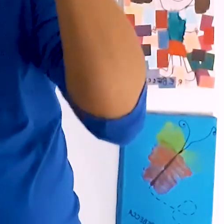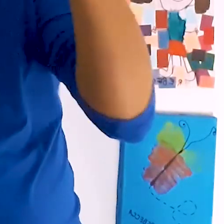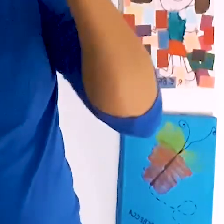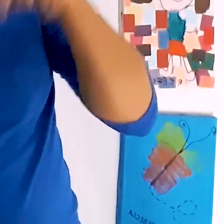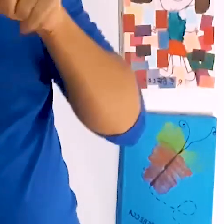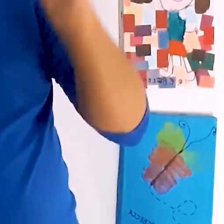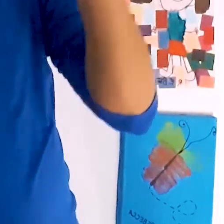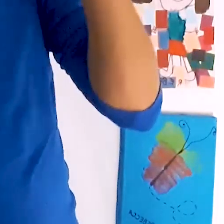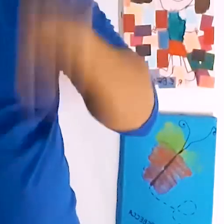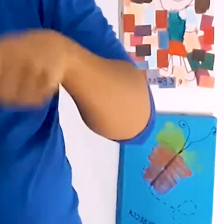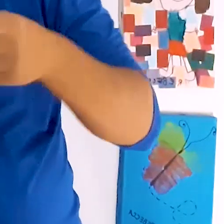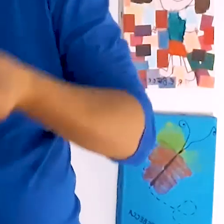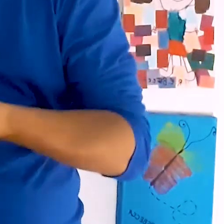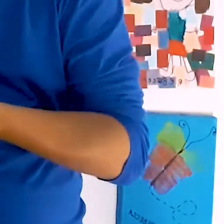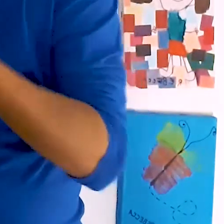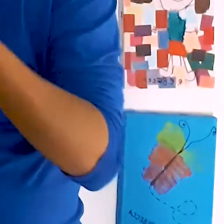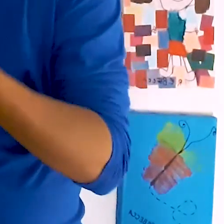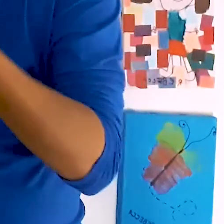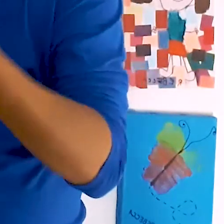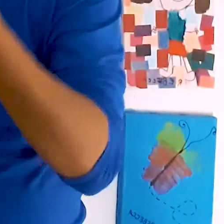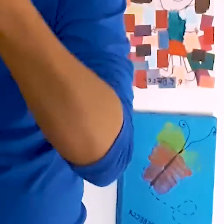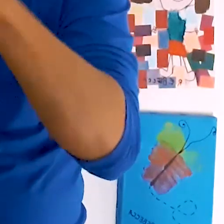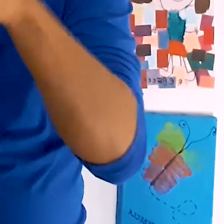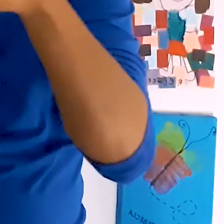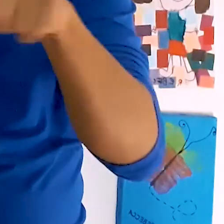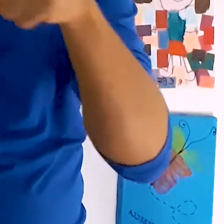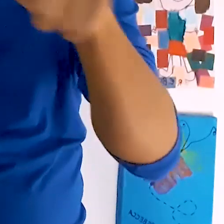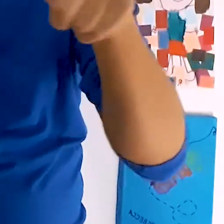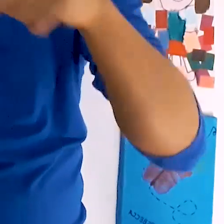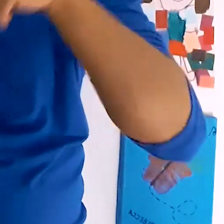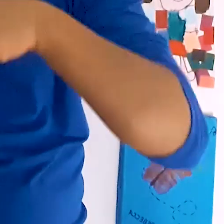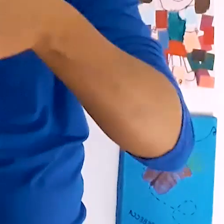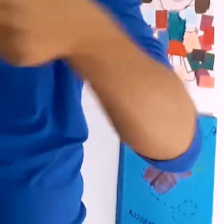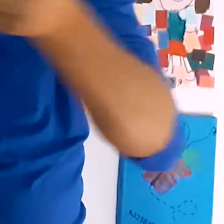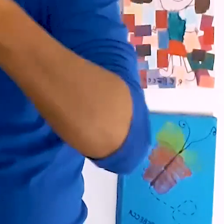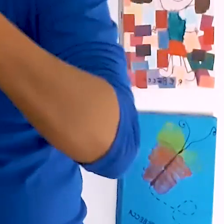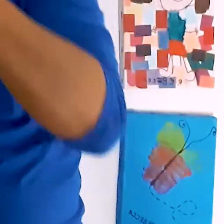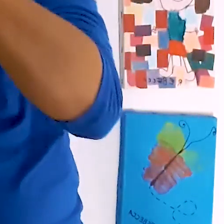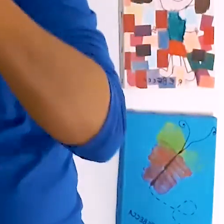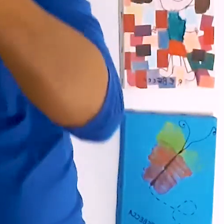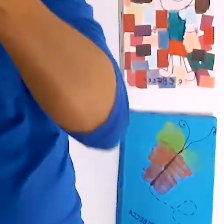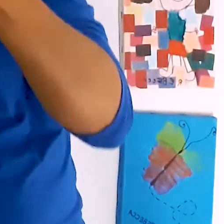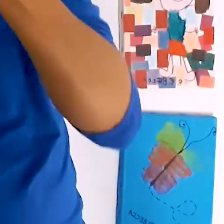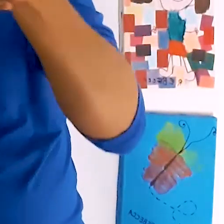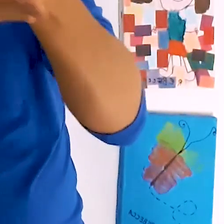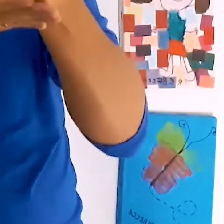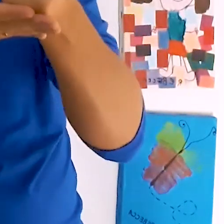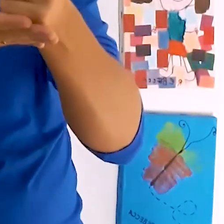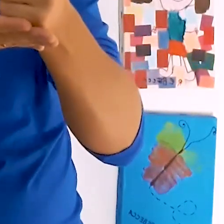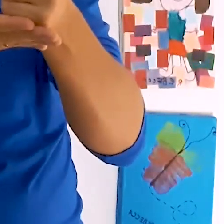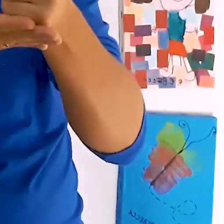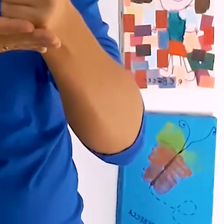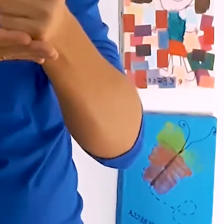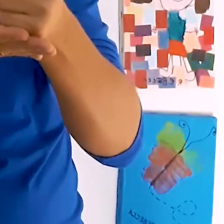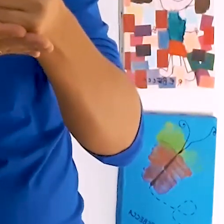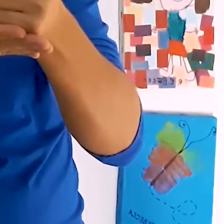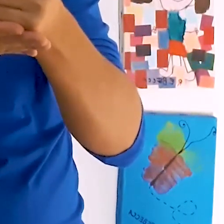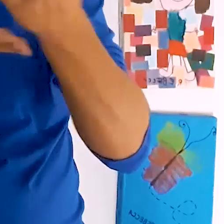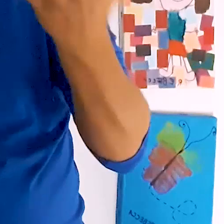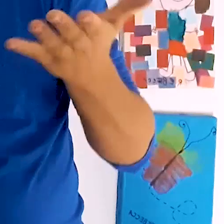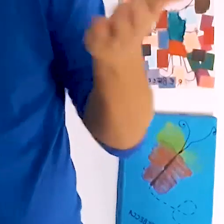mesmo. Após a sua invenção, foi possível a invenção e a criação de outros equipamentos de